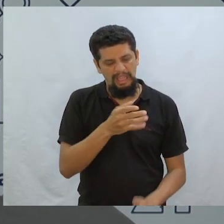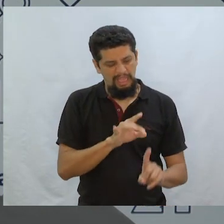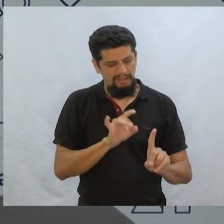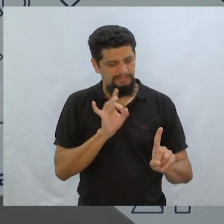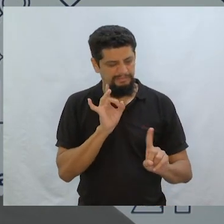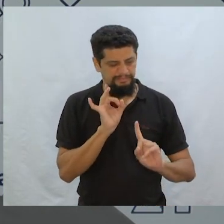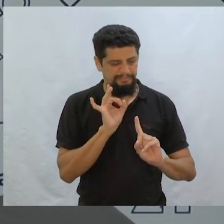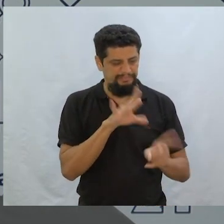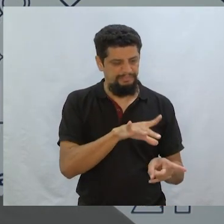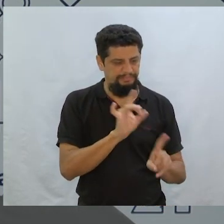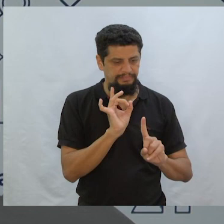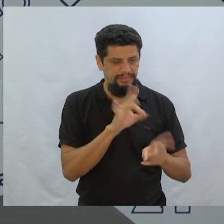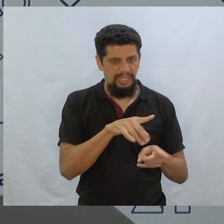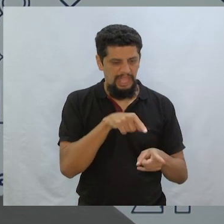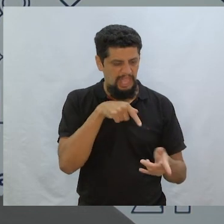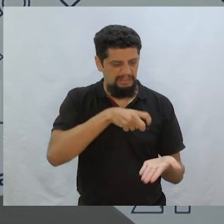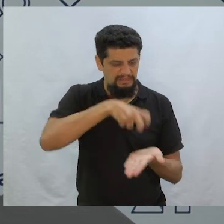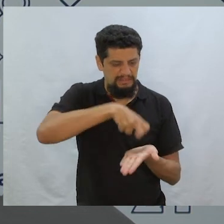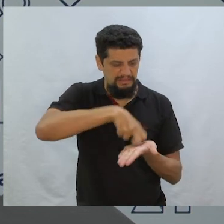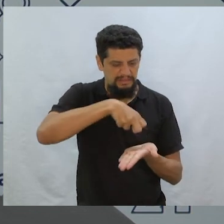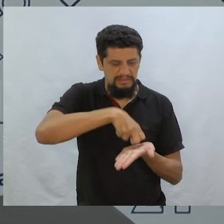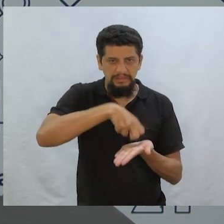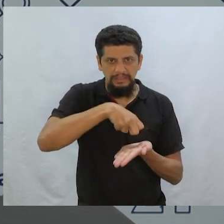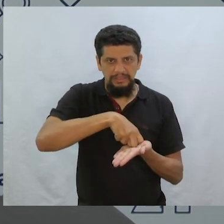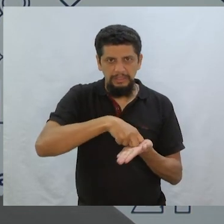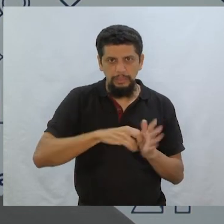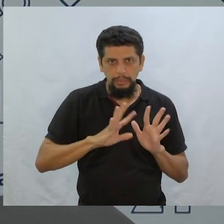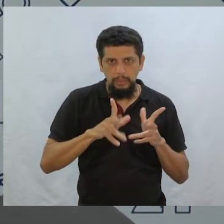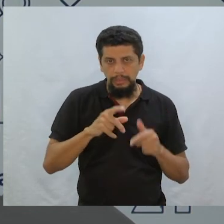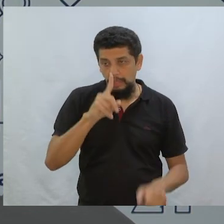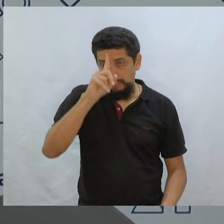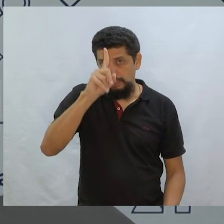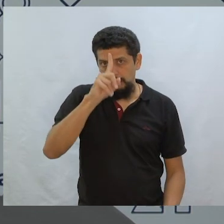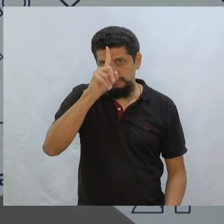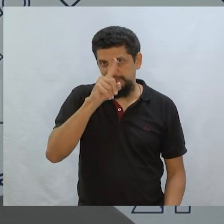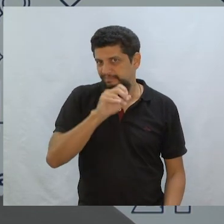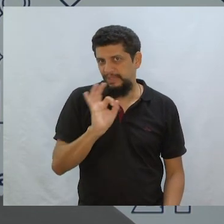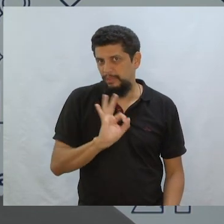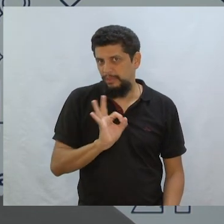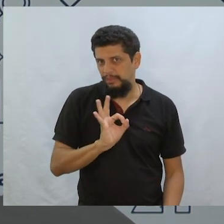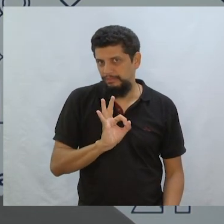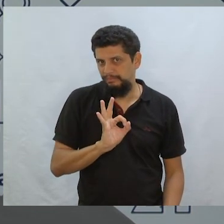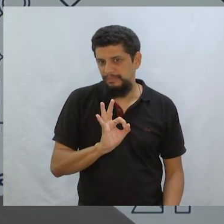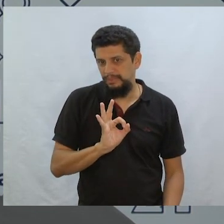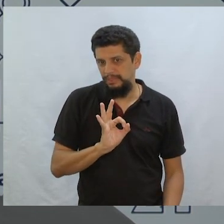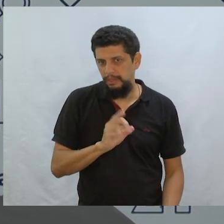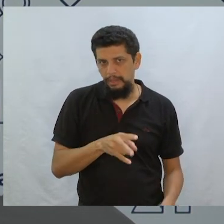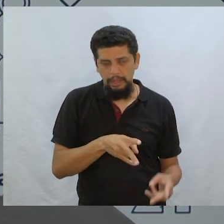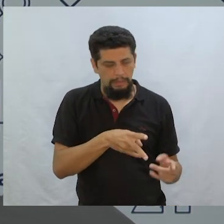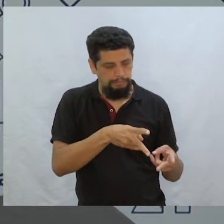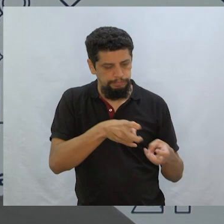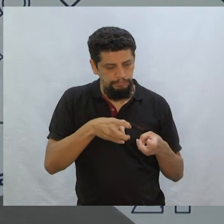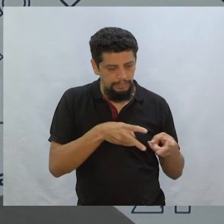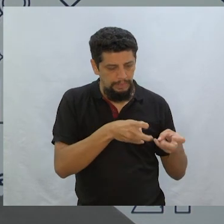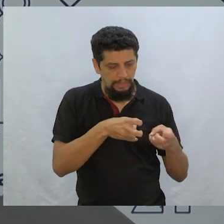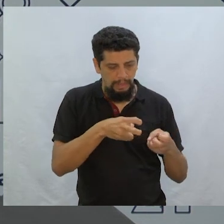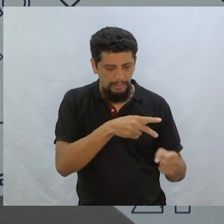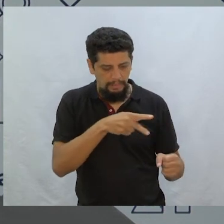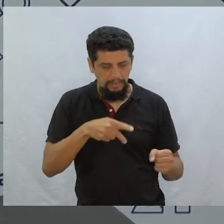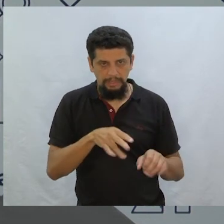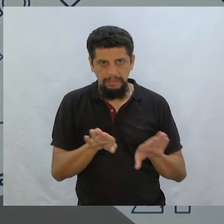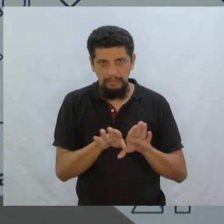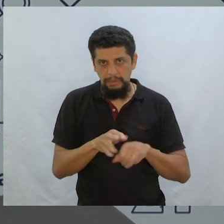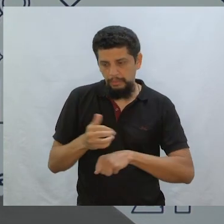seria expulso teria um castigo e toda a criatividade dele não fosse observada nem pela